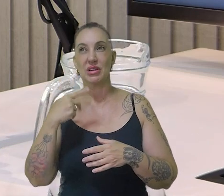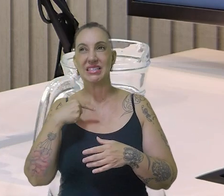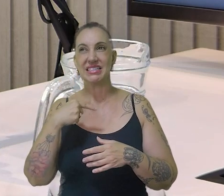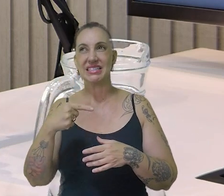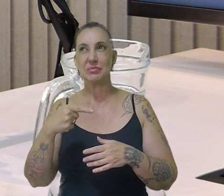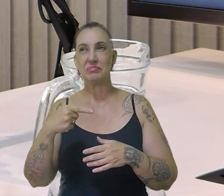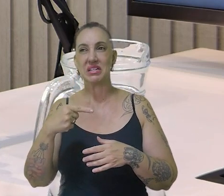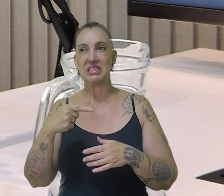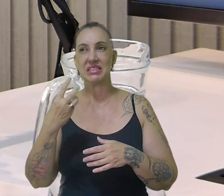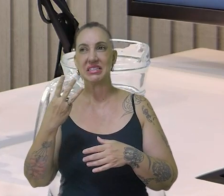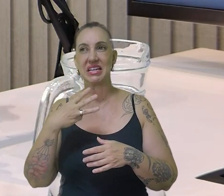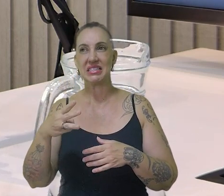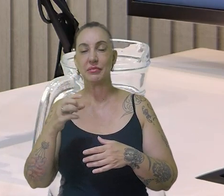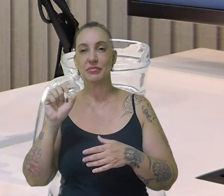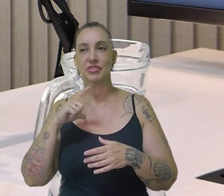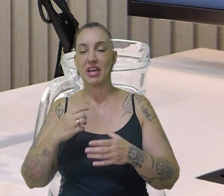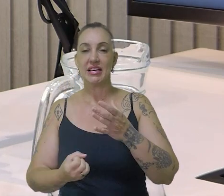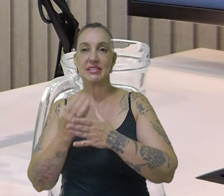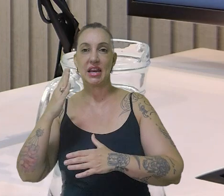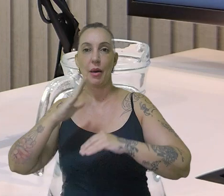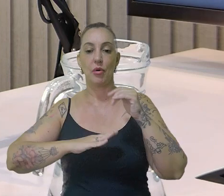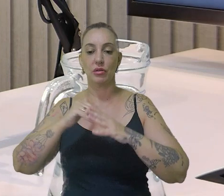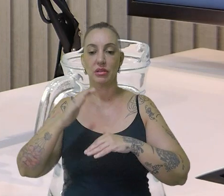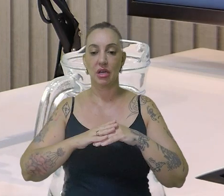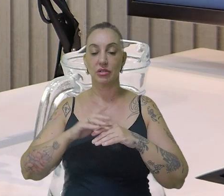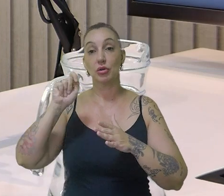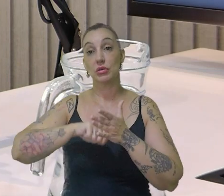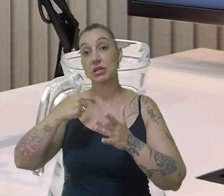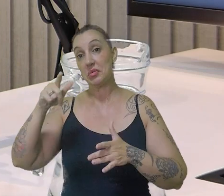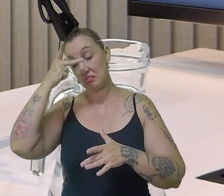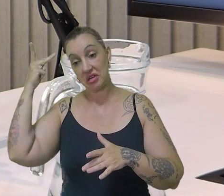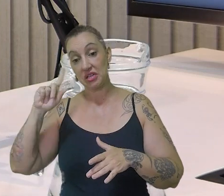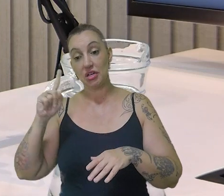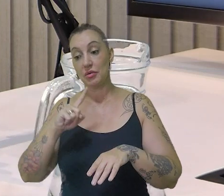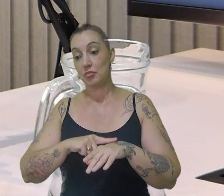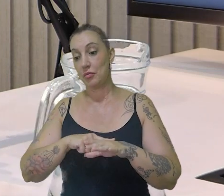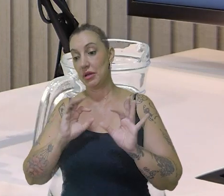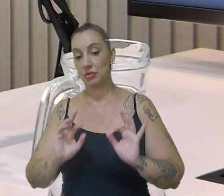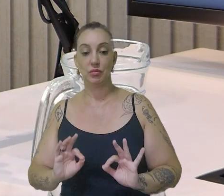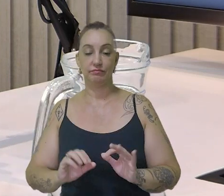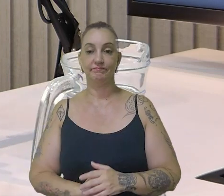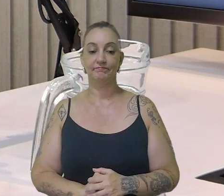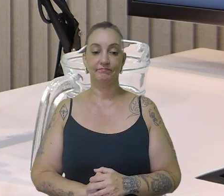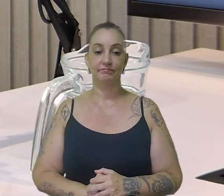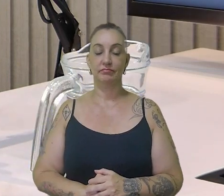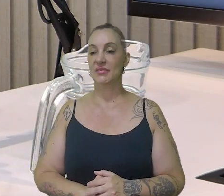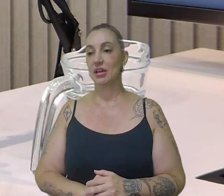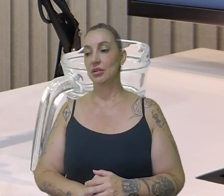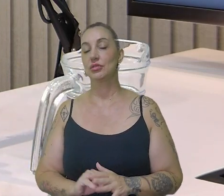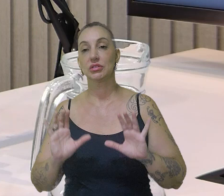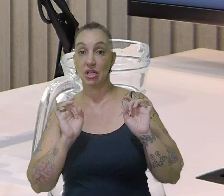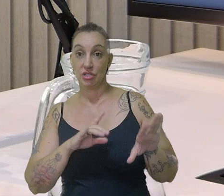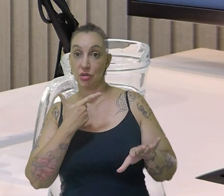meia três semanas mas eu tinha estreia eu tinha montagem eu tinha umas coisas que eu ia ter que terceirizar e não acho que não era o momento sabe eu abrir mão de